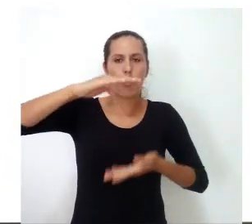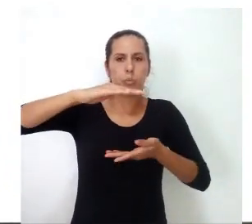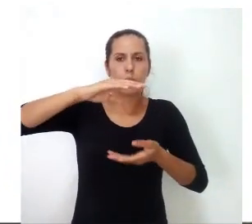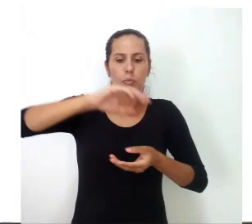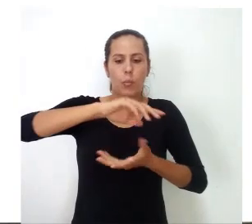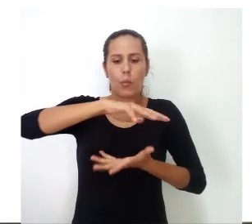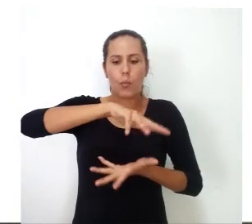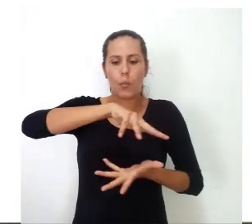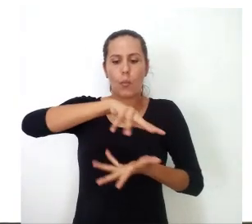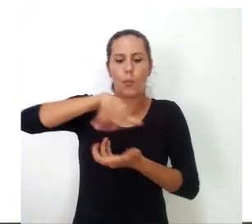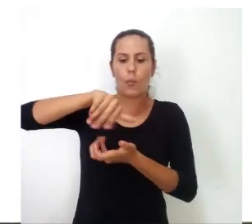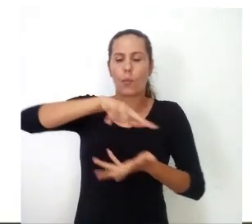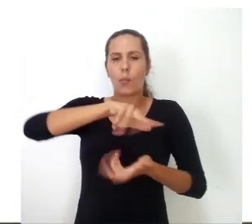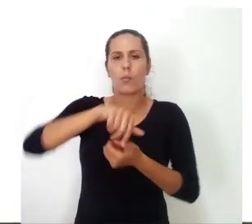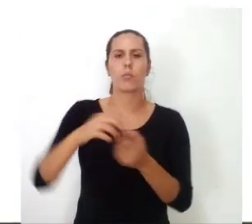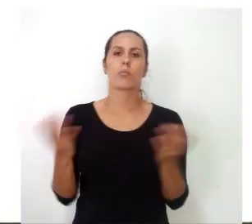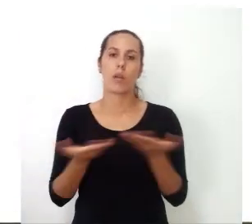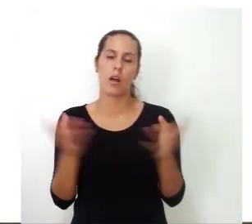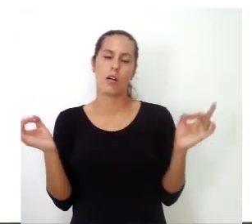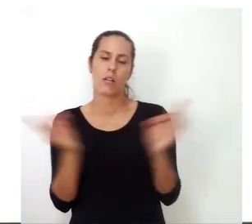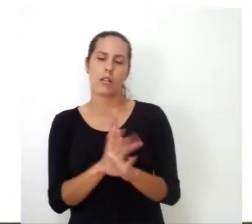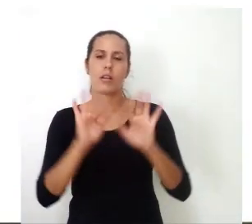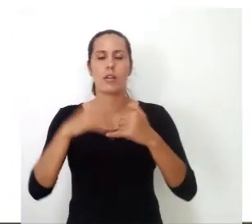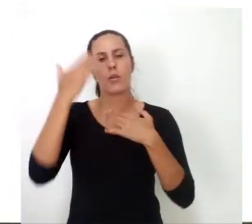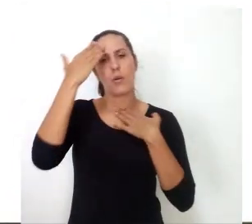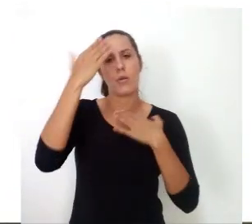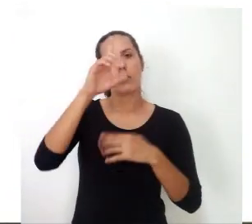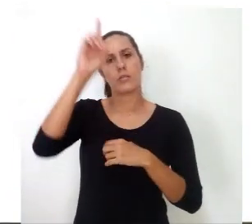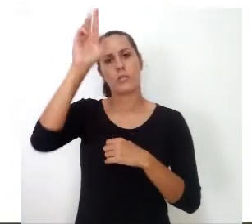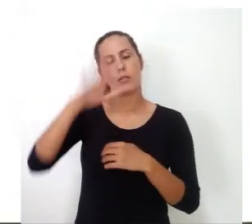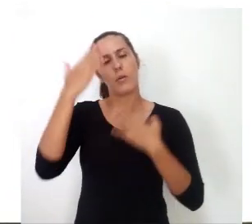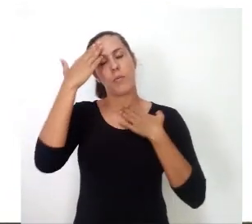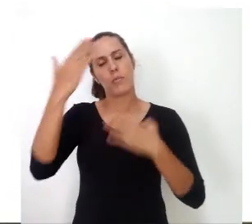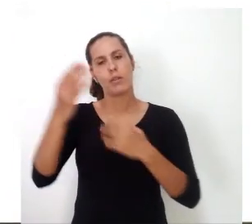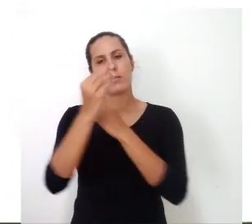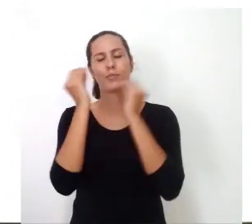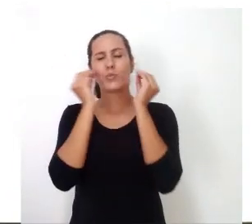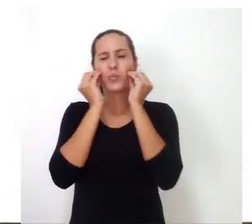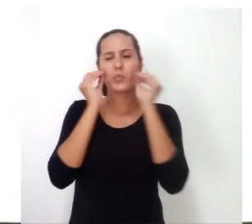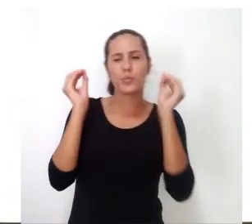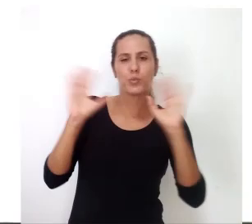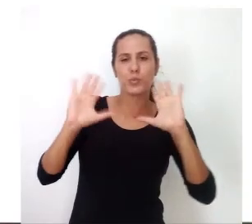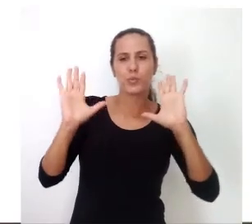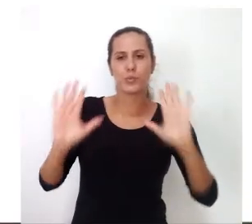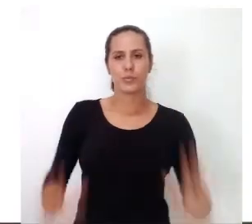Por hoje é só, galerinha. Fiquem com Deus e obrigada sempre. Cheiro no coração.